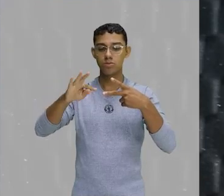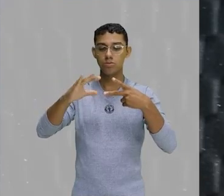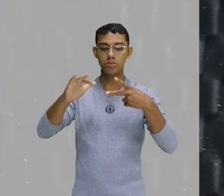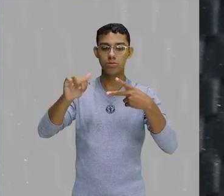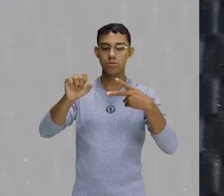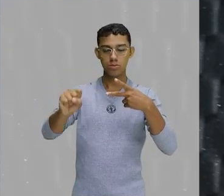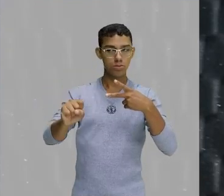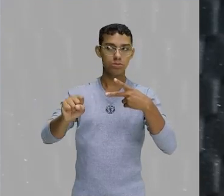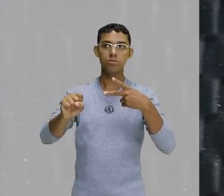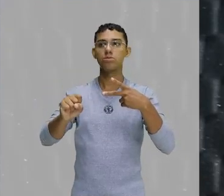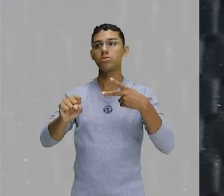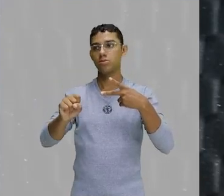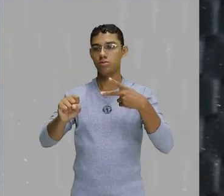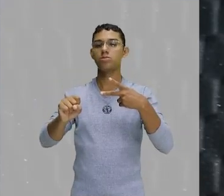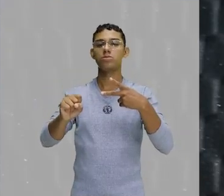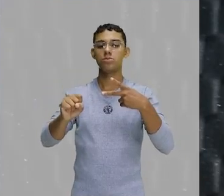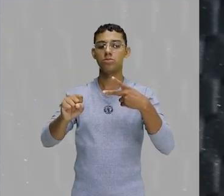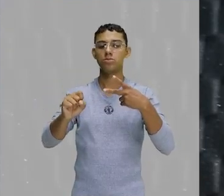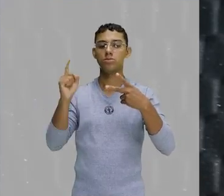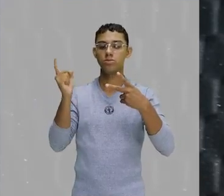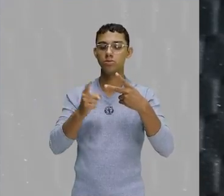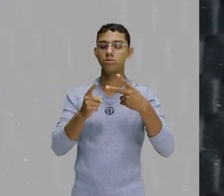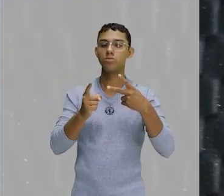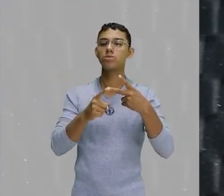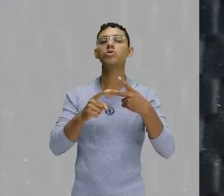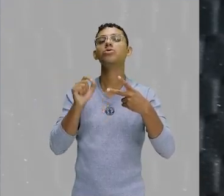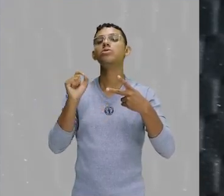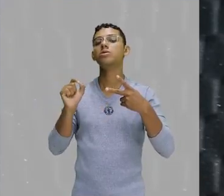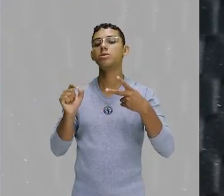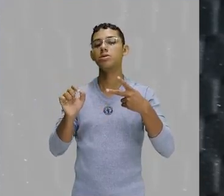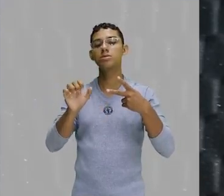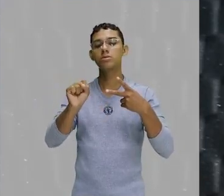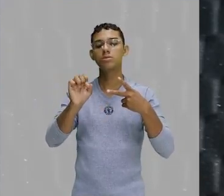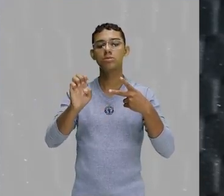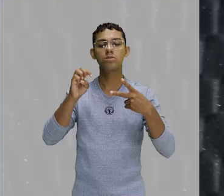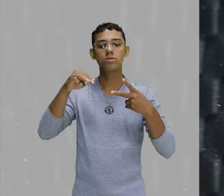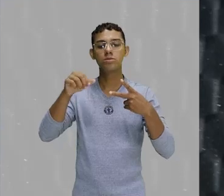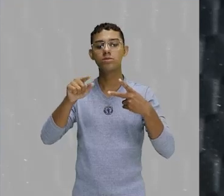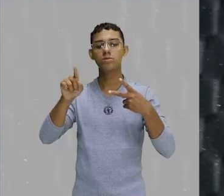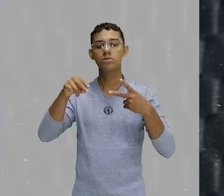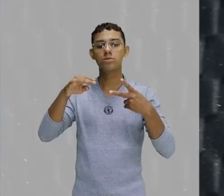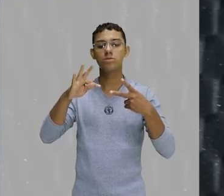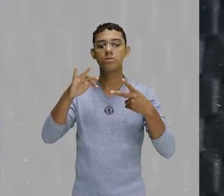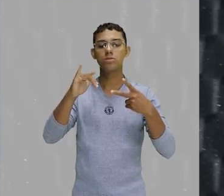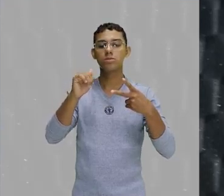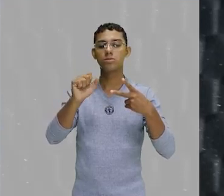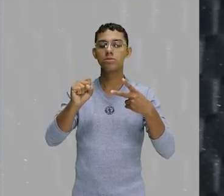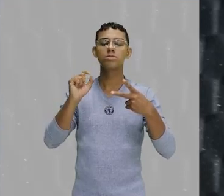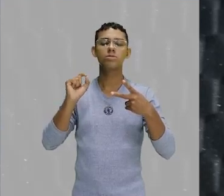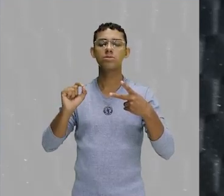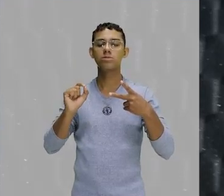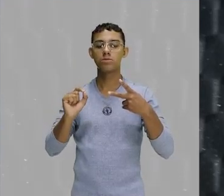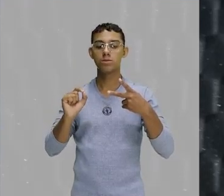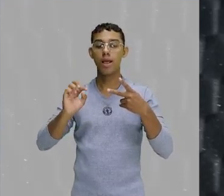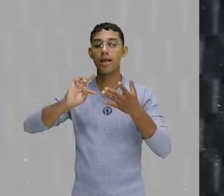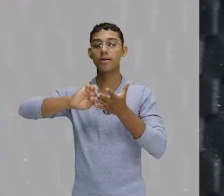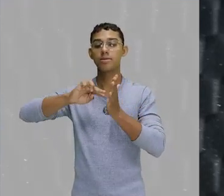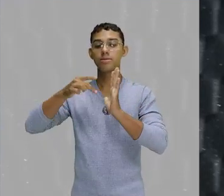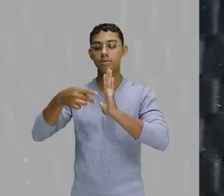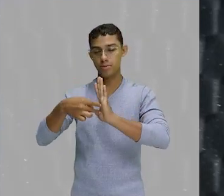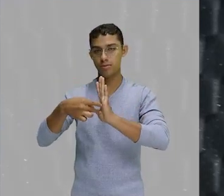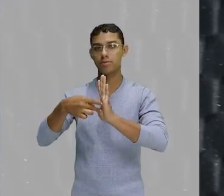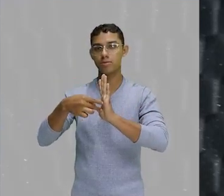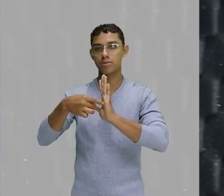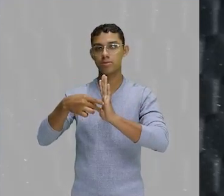Heterosemânticas, pronuncia assim, semânticas. Então, o que é a palavra semântica? O que significa isso? É a significação,